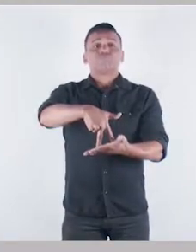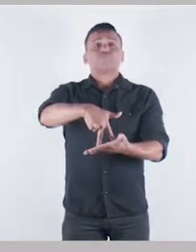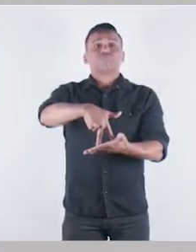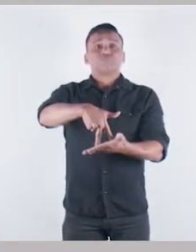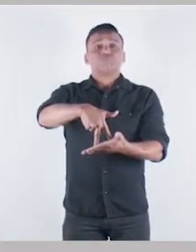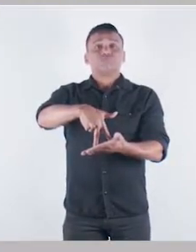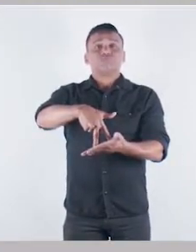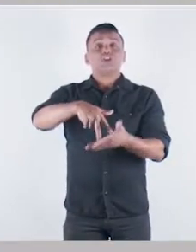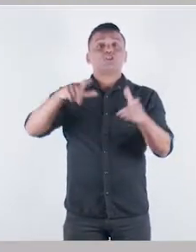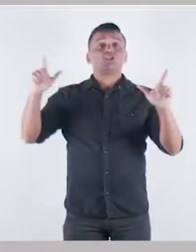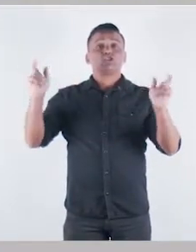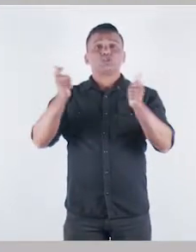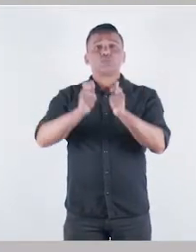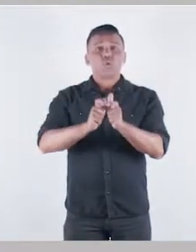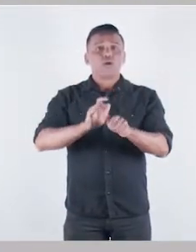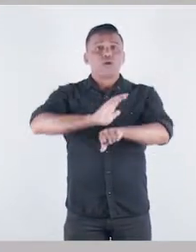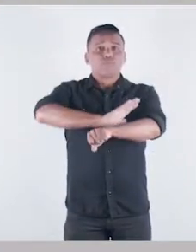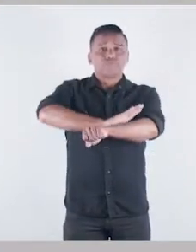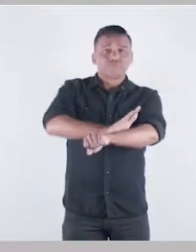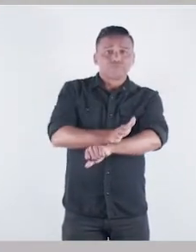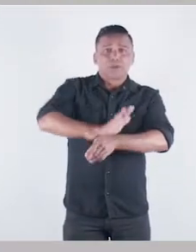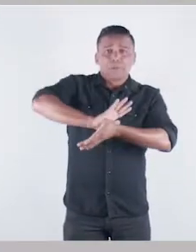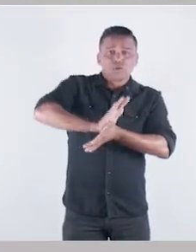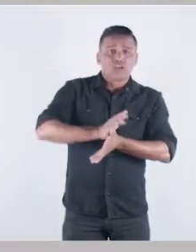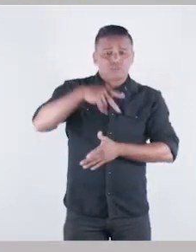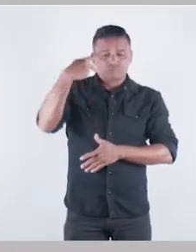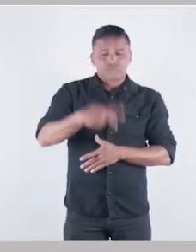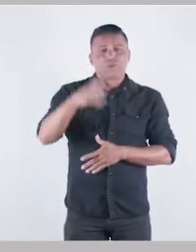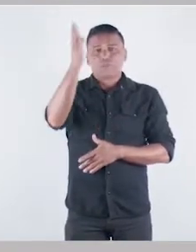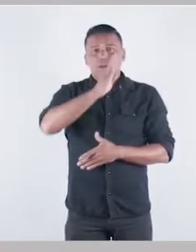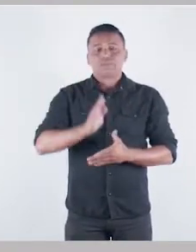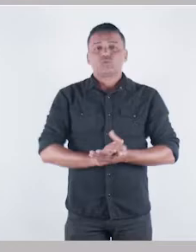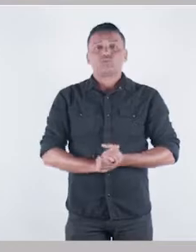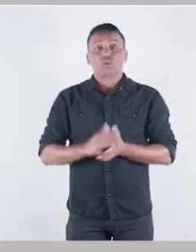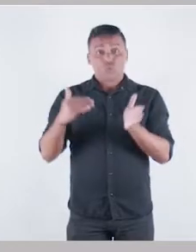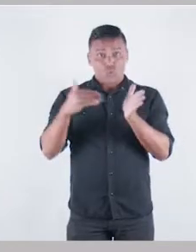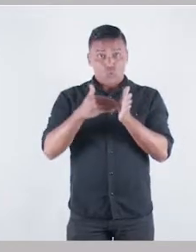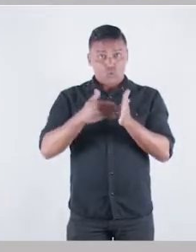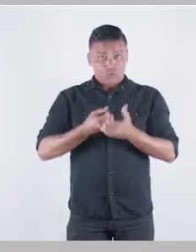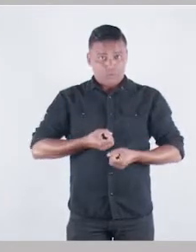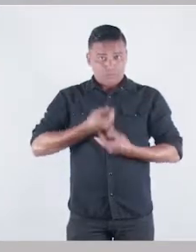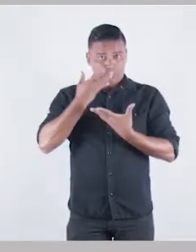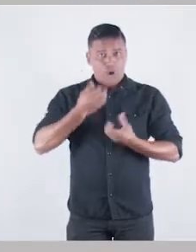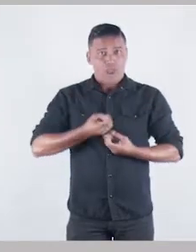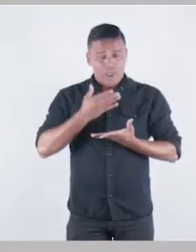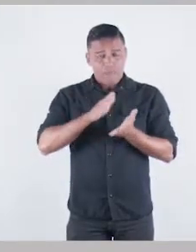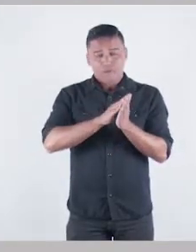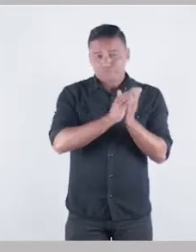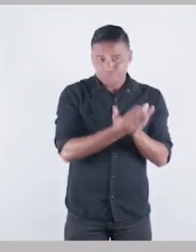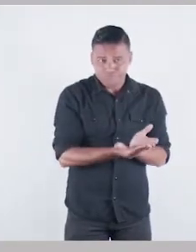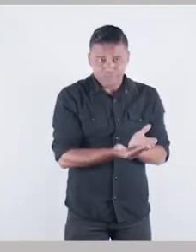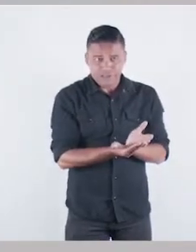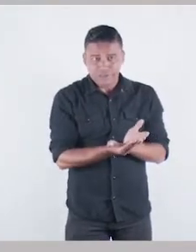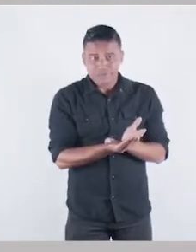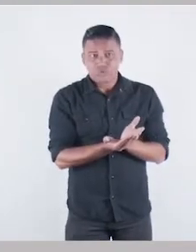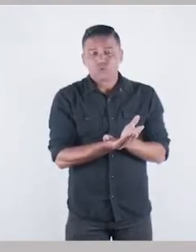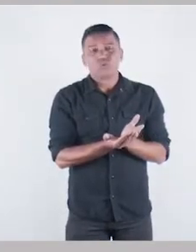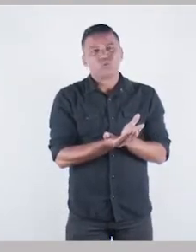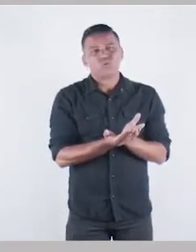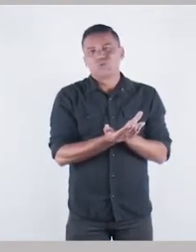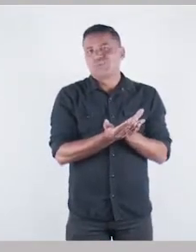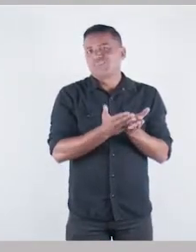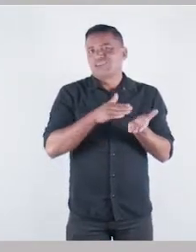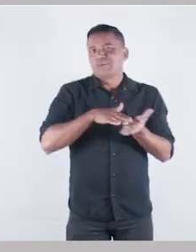com o racismo no Brasil. E um último poema, também desse livro, esse livro foi editado